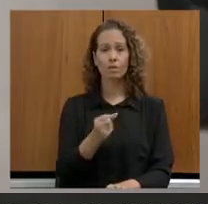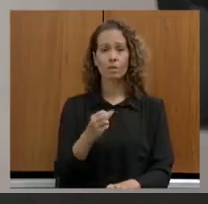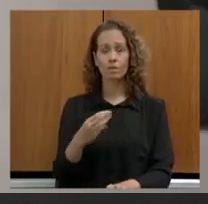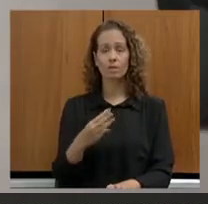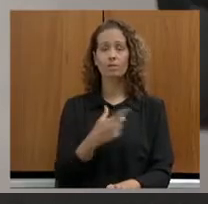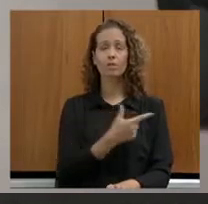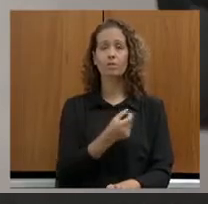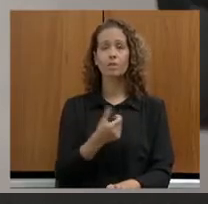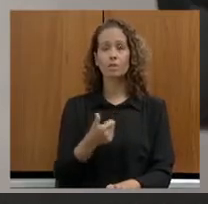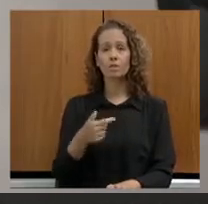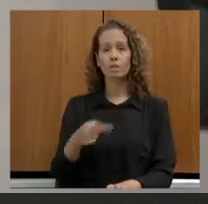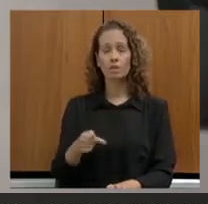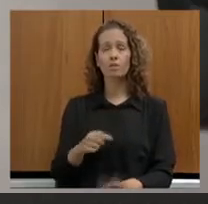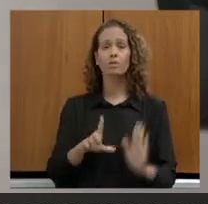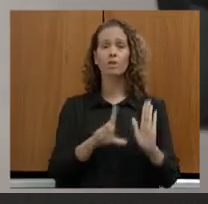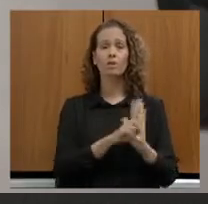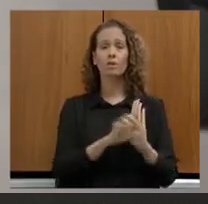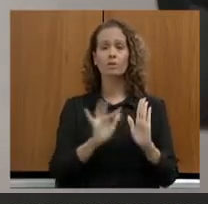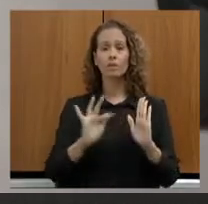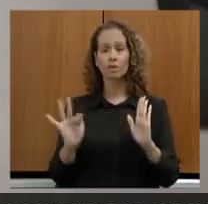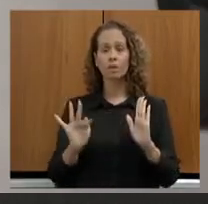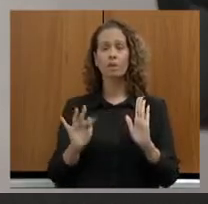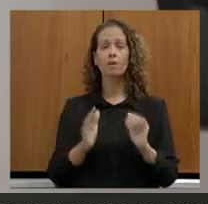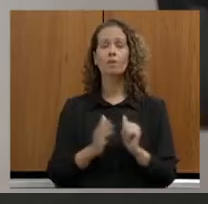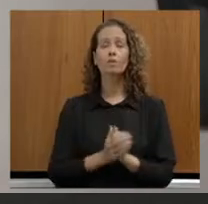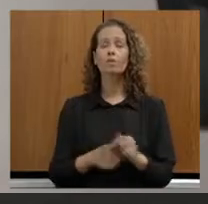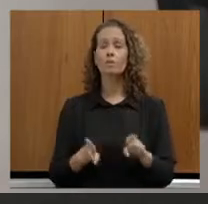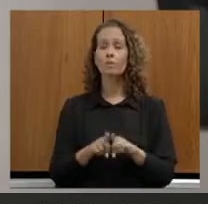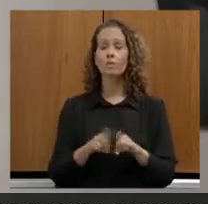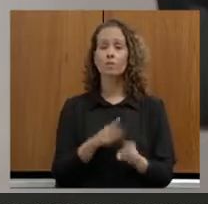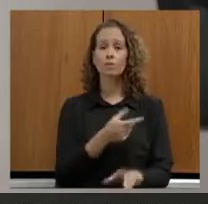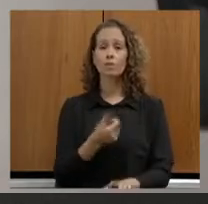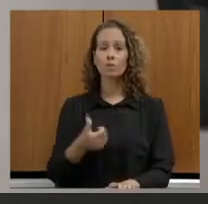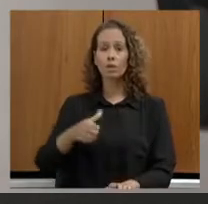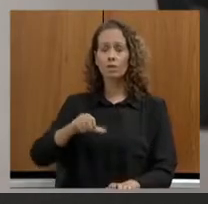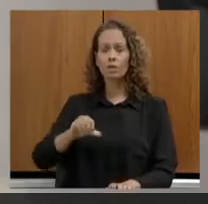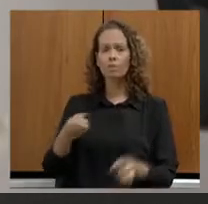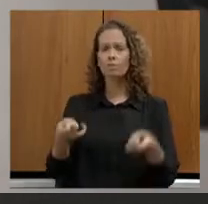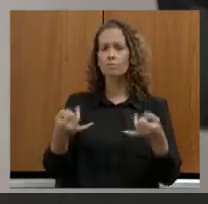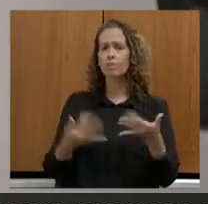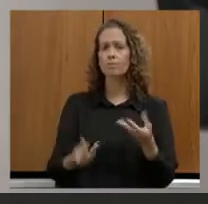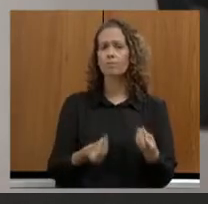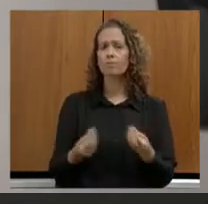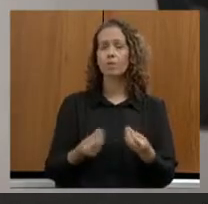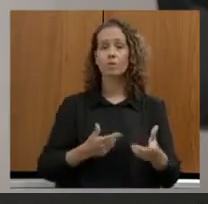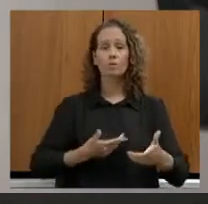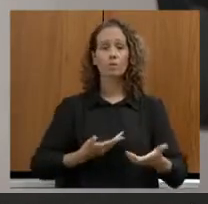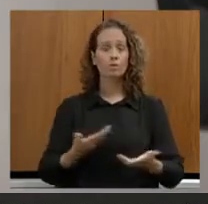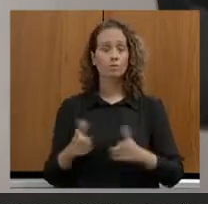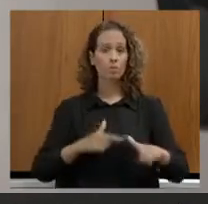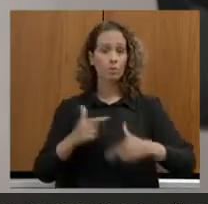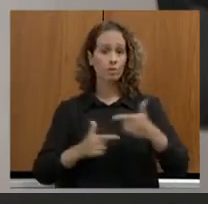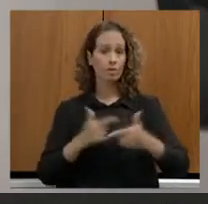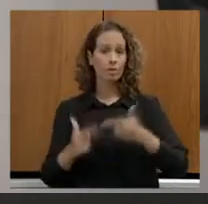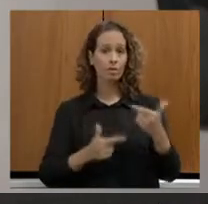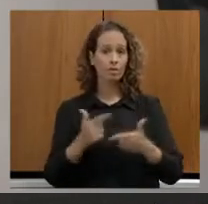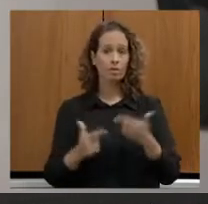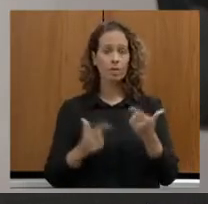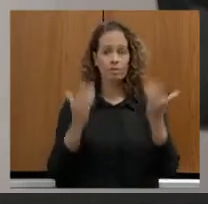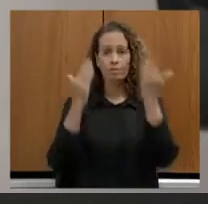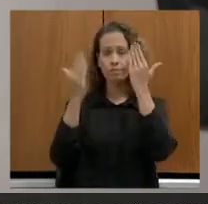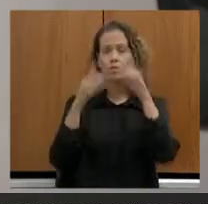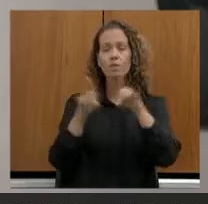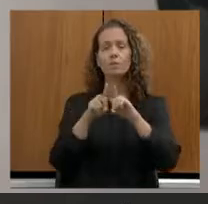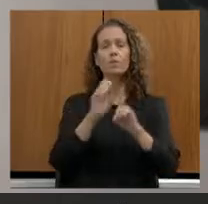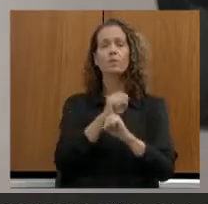2007 EA lei federal 13935 2019 que dispõe sobre a prestação de serviço de psicologia e serviço social na Rede